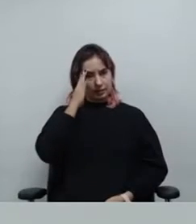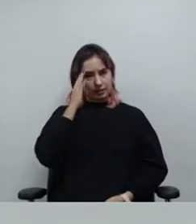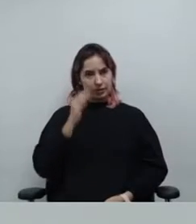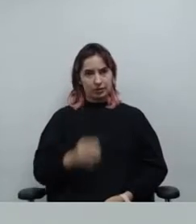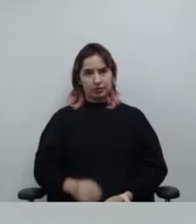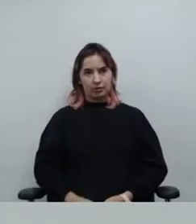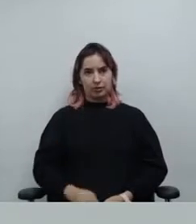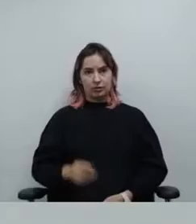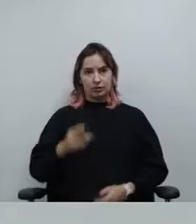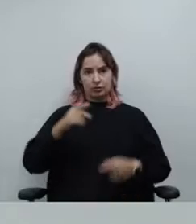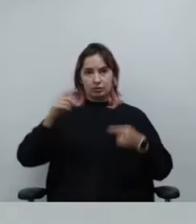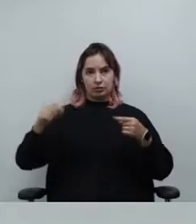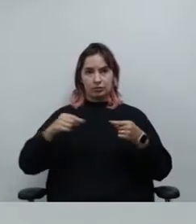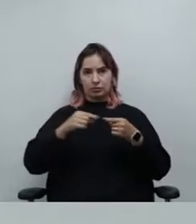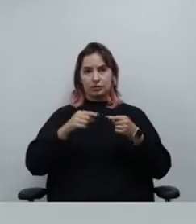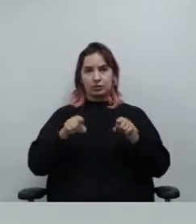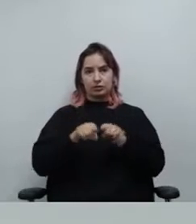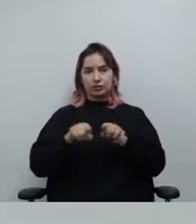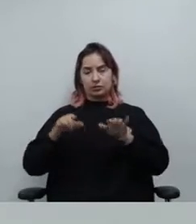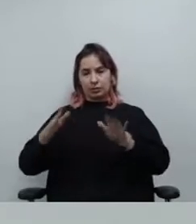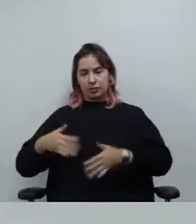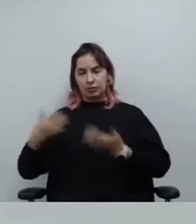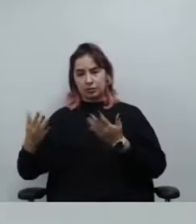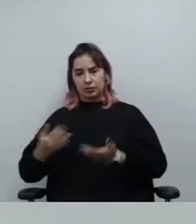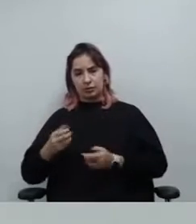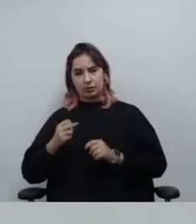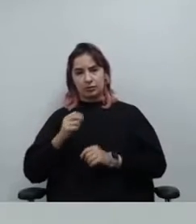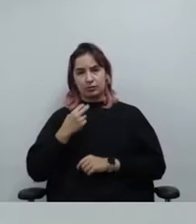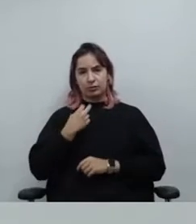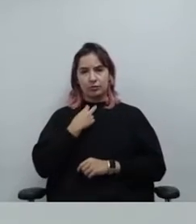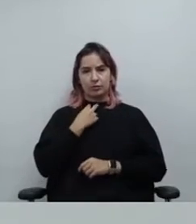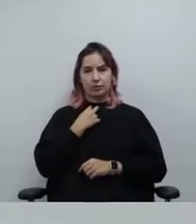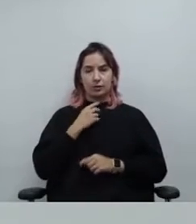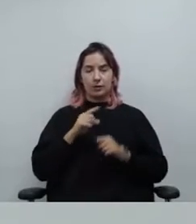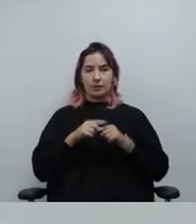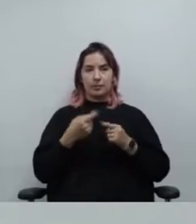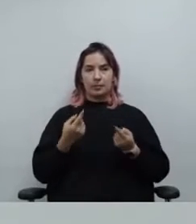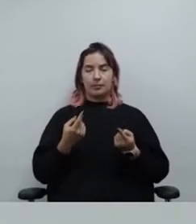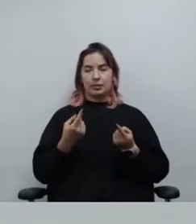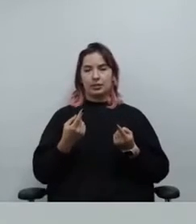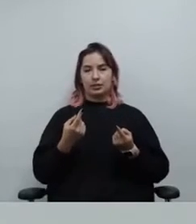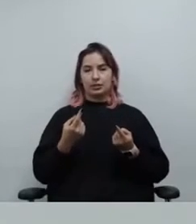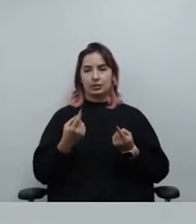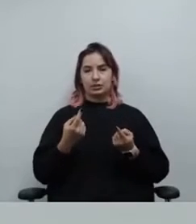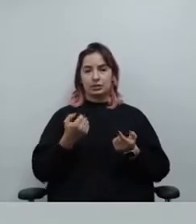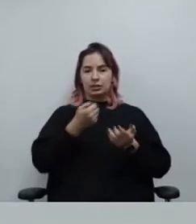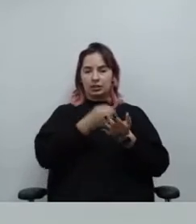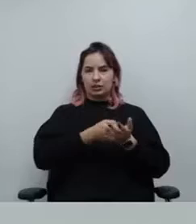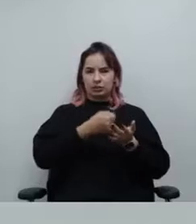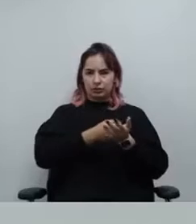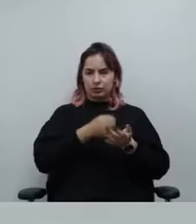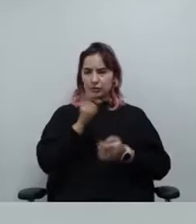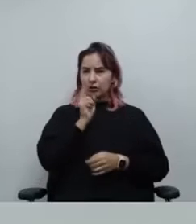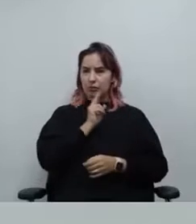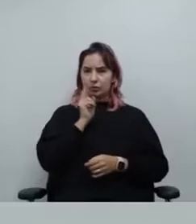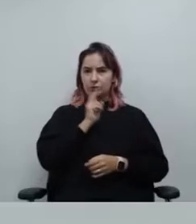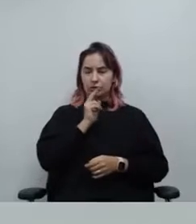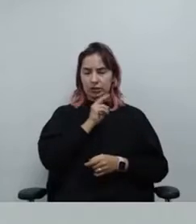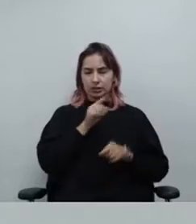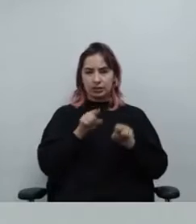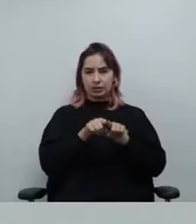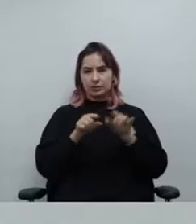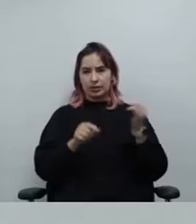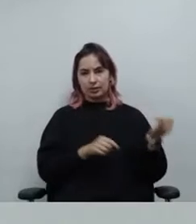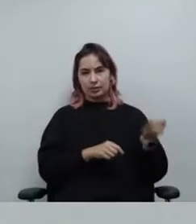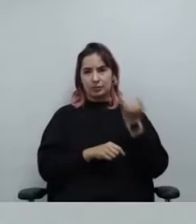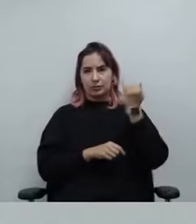as razões, as motivações de naquele momento não ter sido possível, mas isso ainda reforça ainda mais a urgência e a